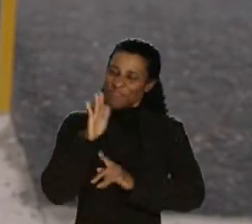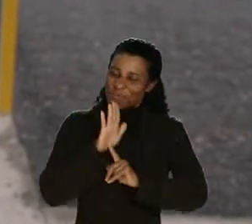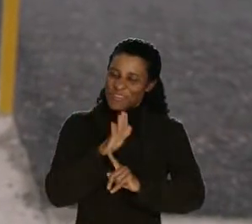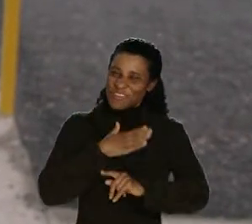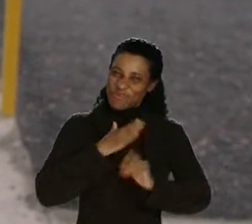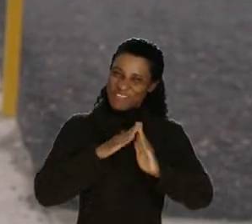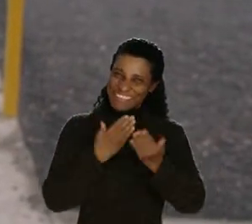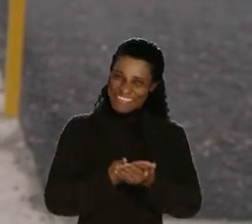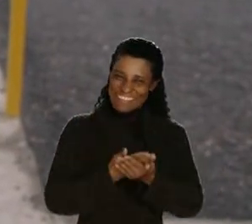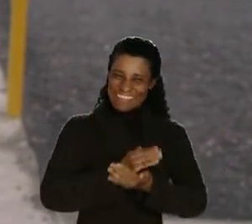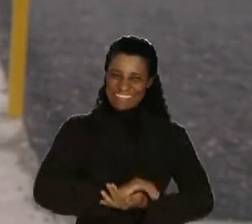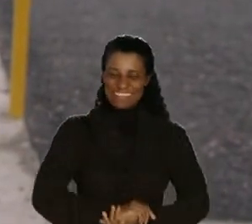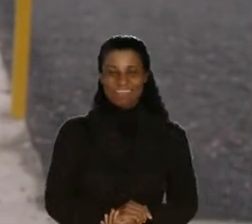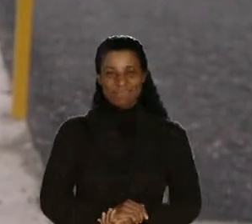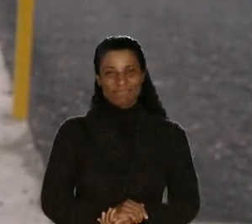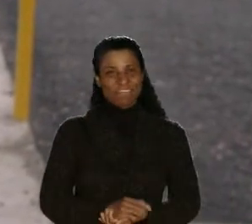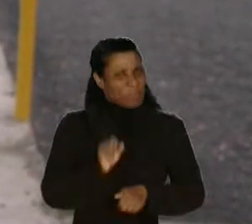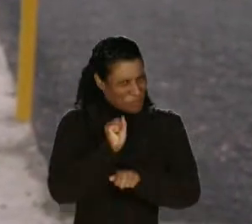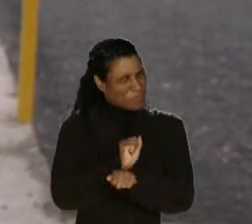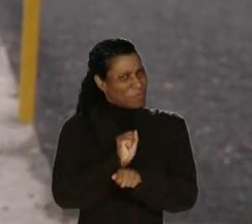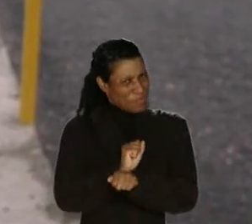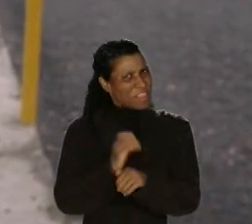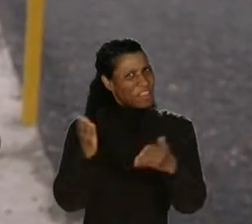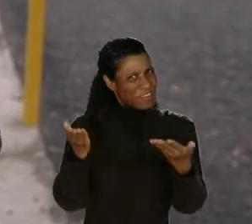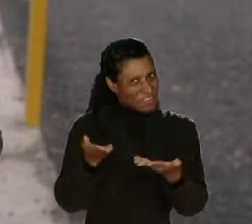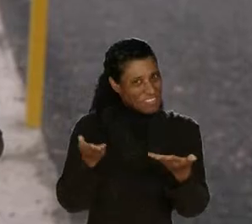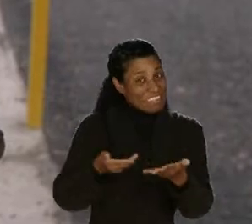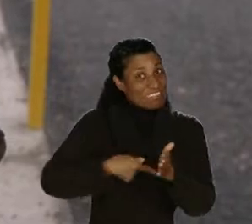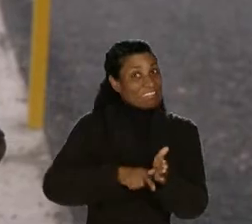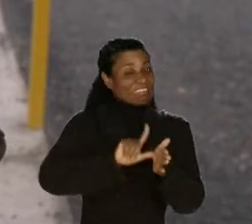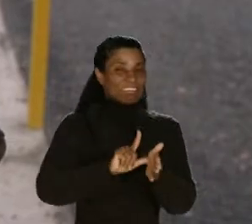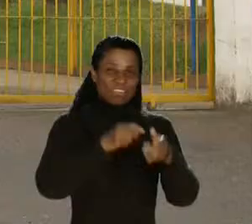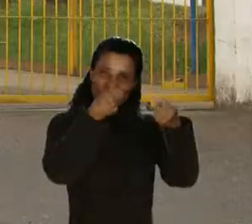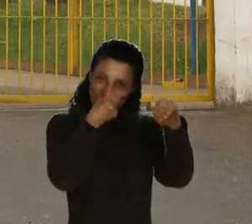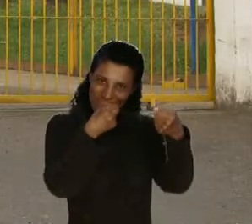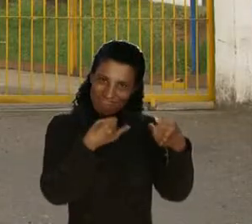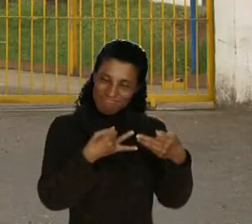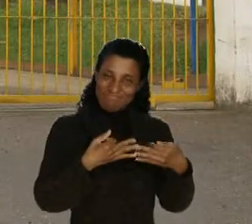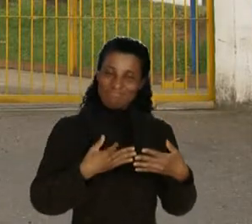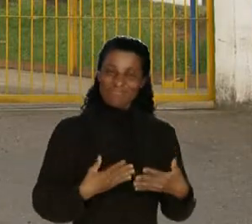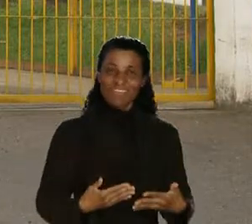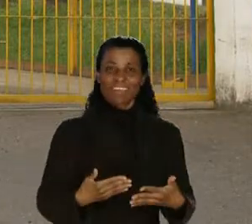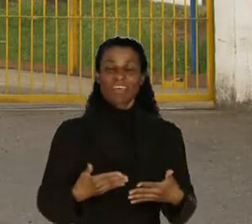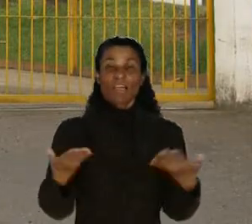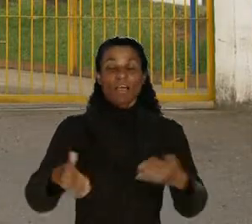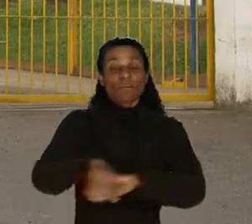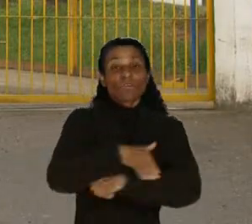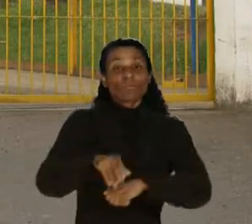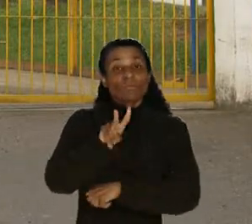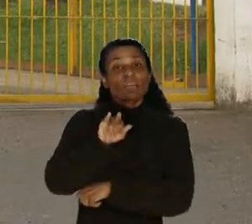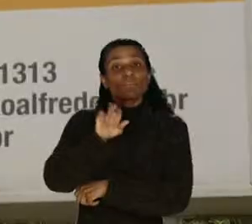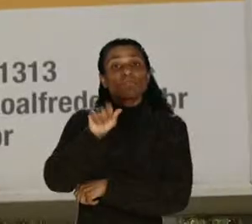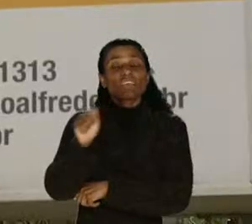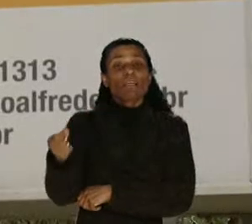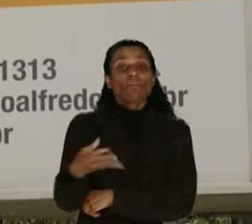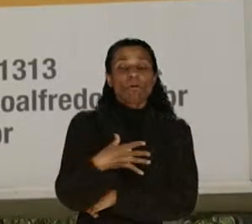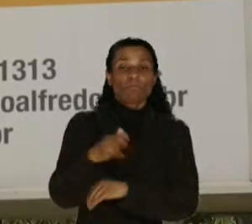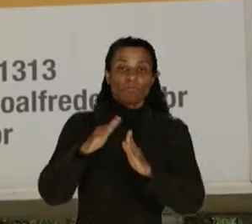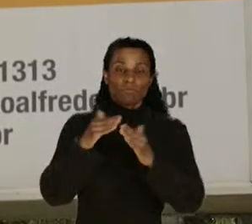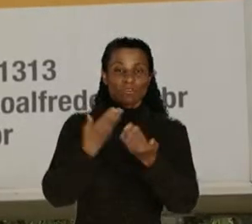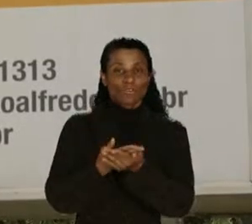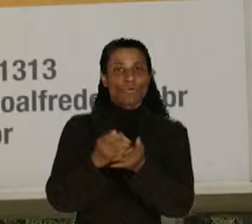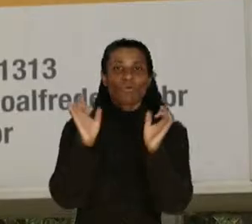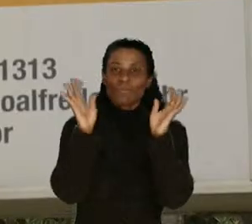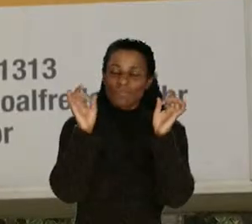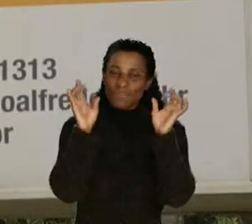Vem mostrar no colégio. Já estamos indo, Andrew. Deixa antes a gente explicar que estamos na Vila Nova,